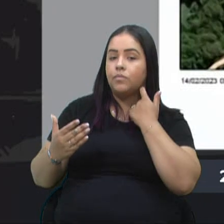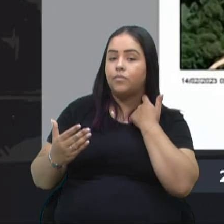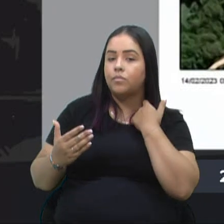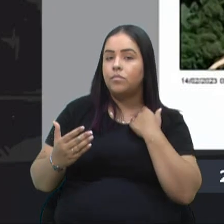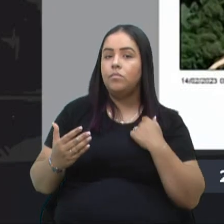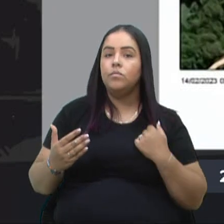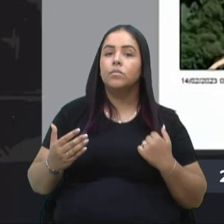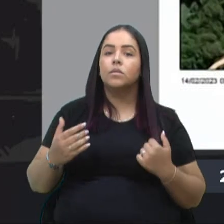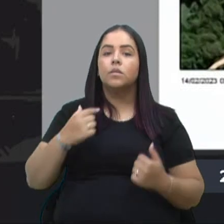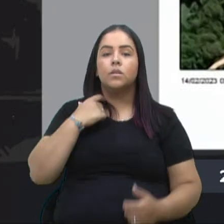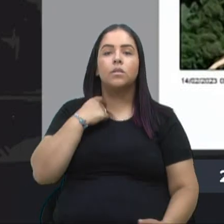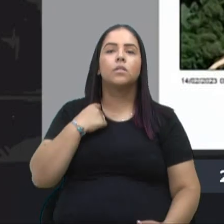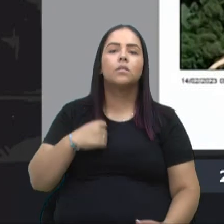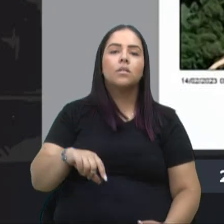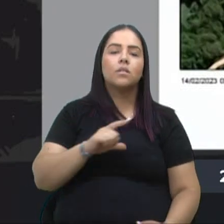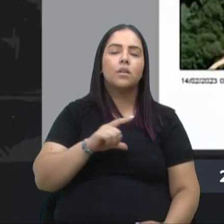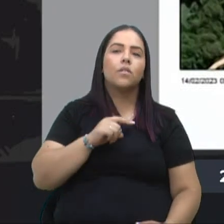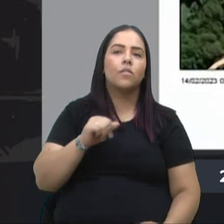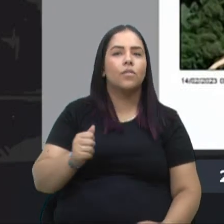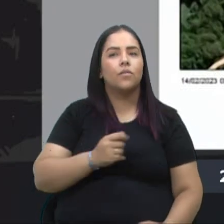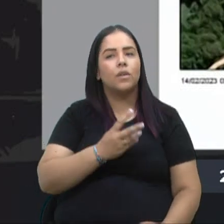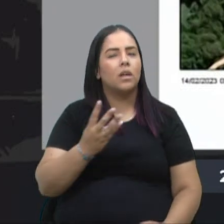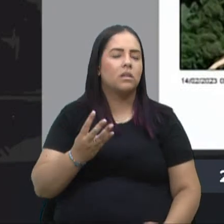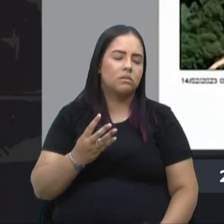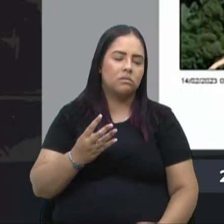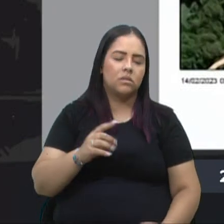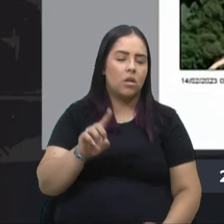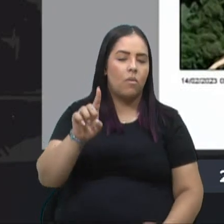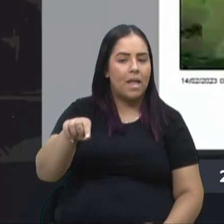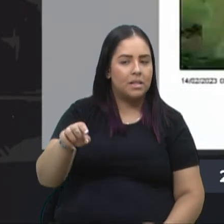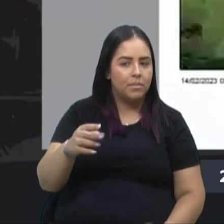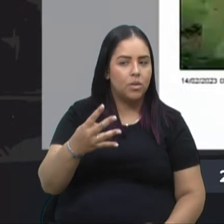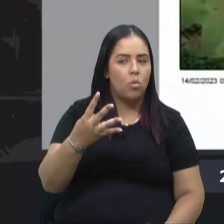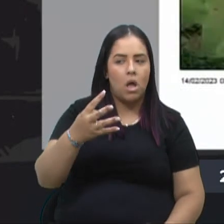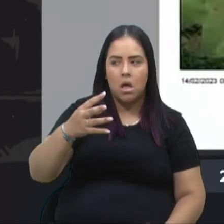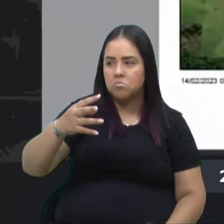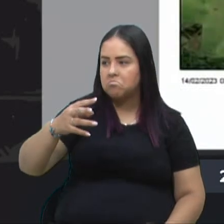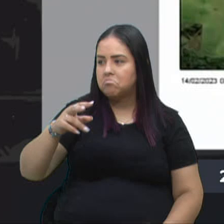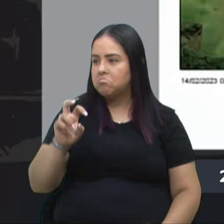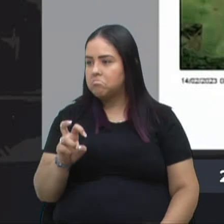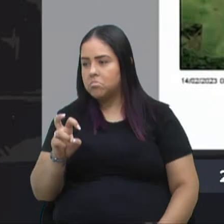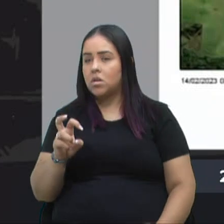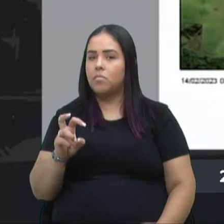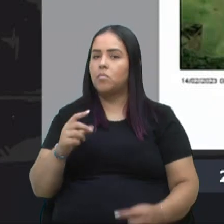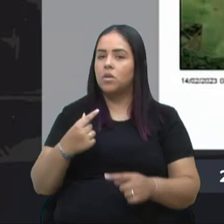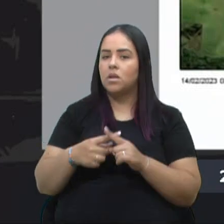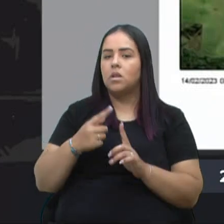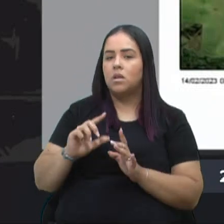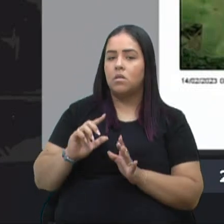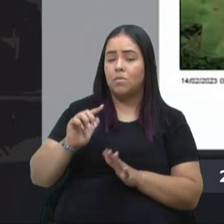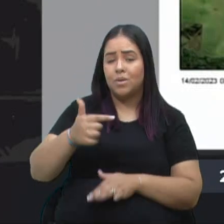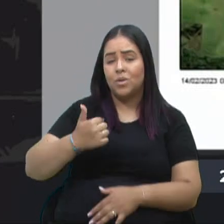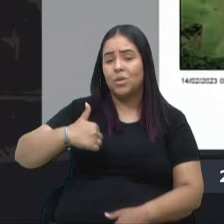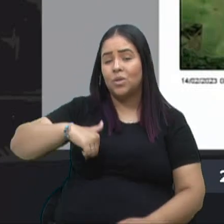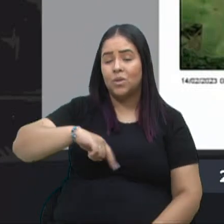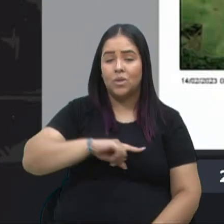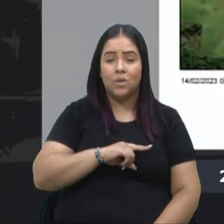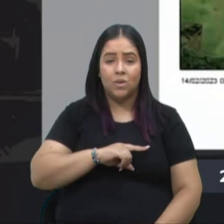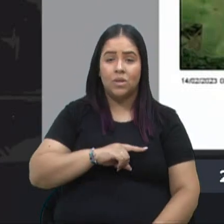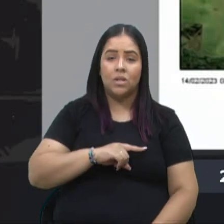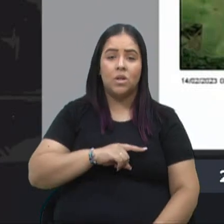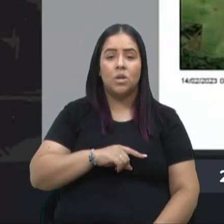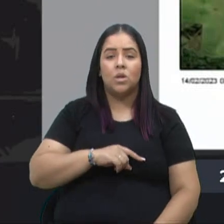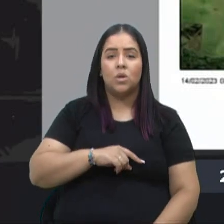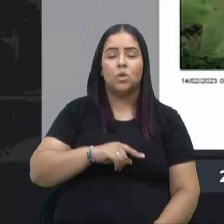não é essa não as quatro sim que poderia citar para que ali na frente a gente pelo menos